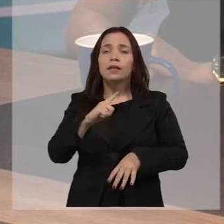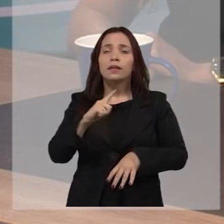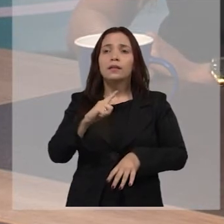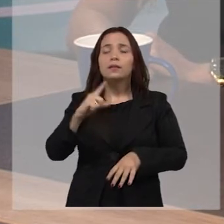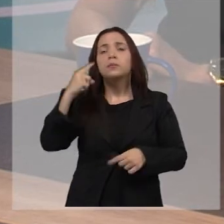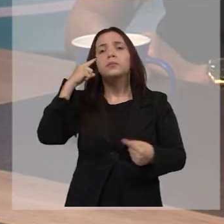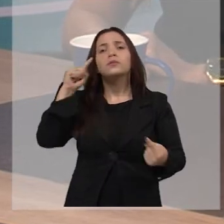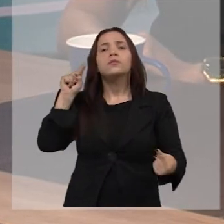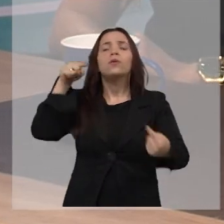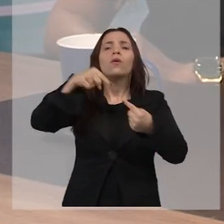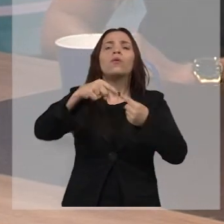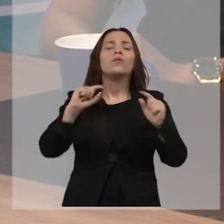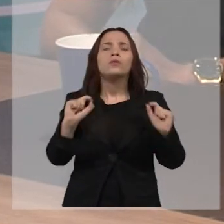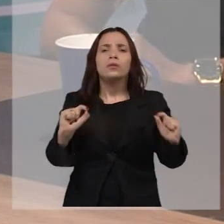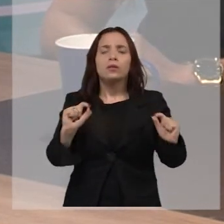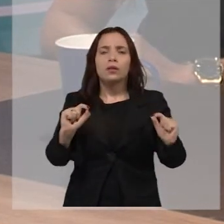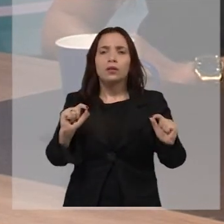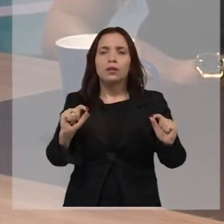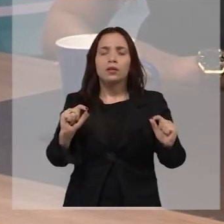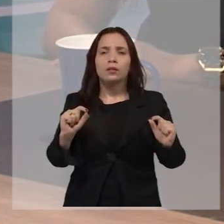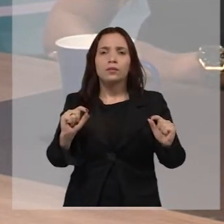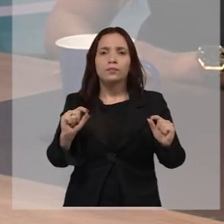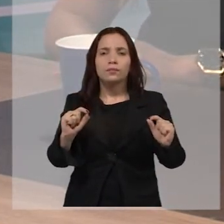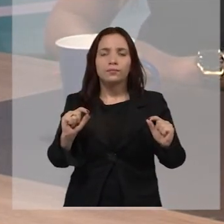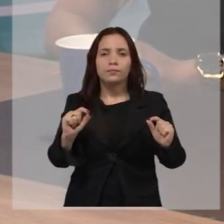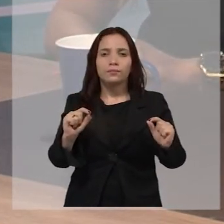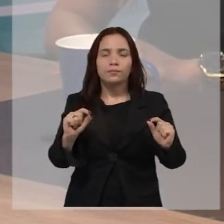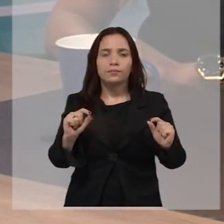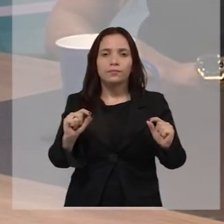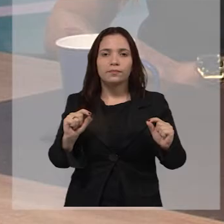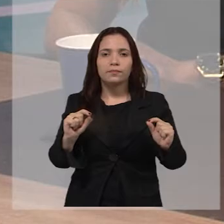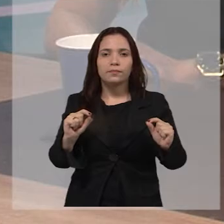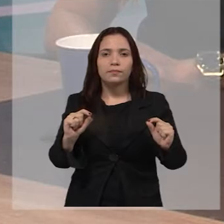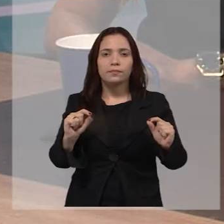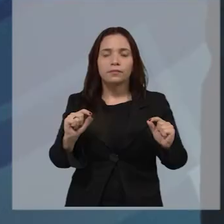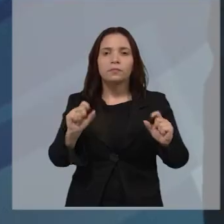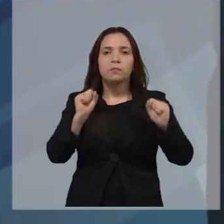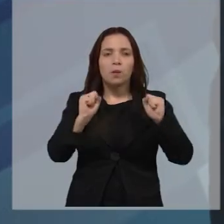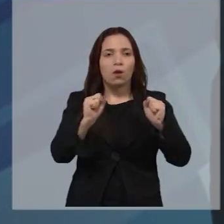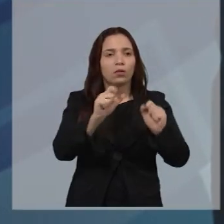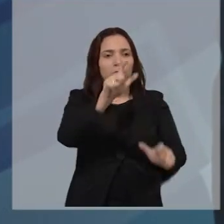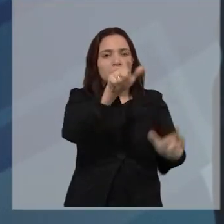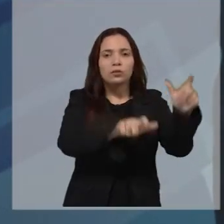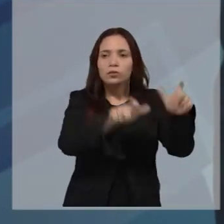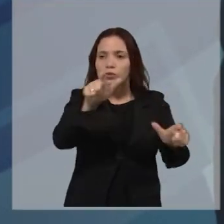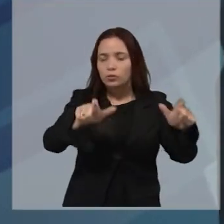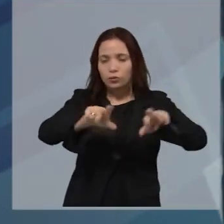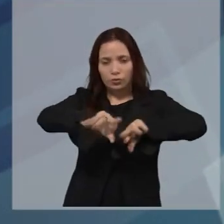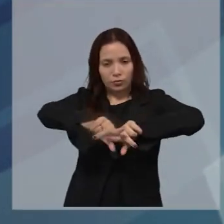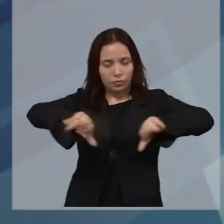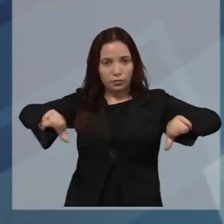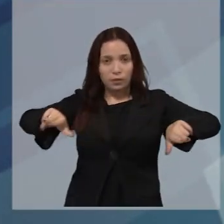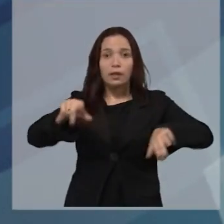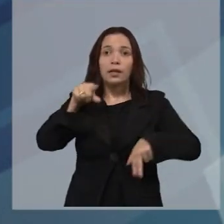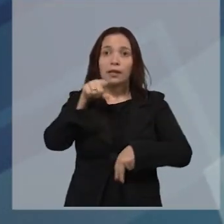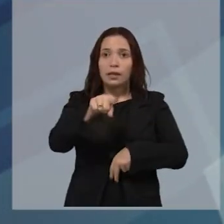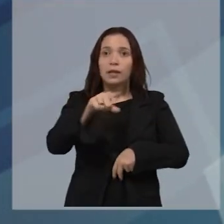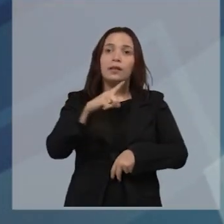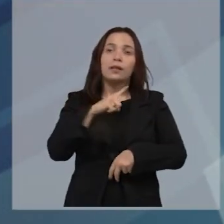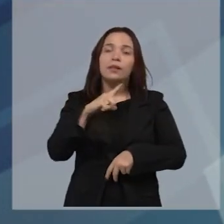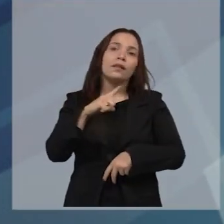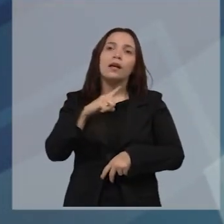que... vamos dizer assim, que você pode diferenciar um dos outros. Vai classificando, né? Eles pelas... Então, eu acho que